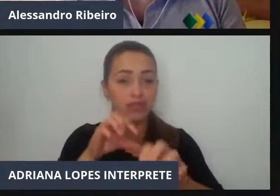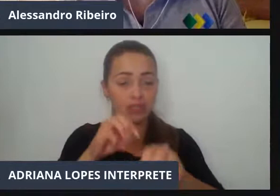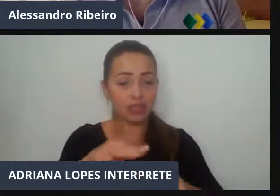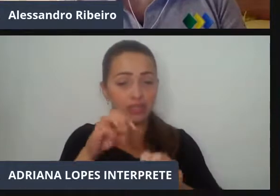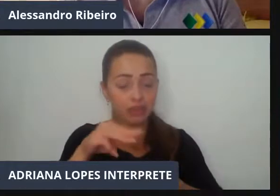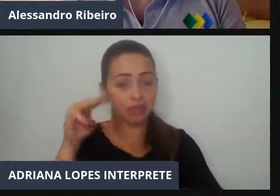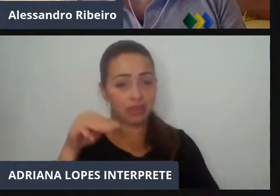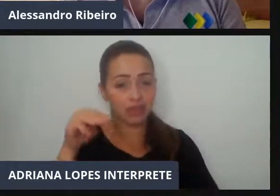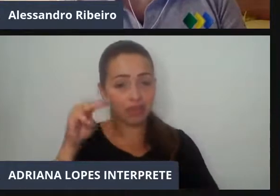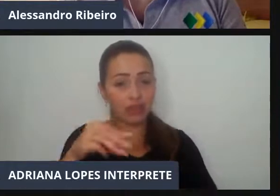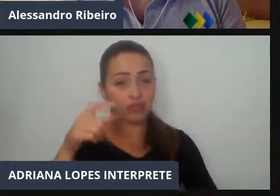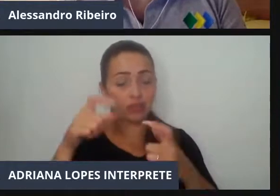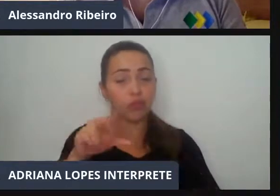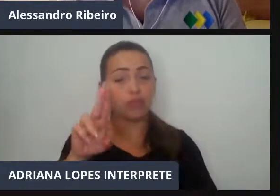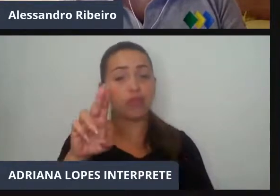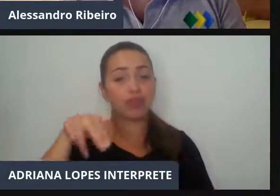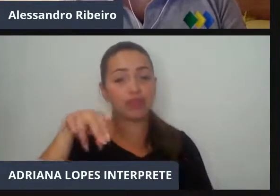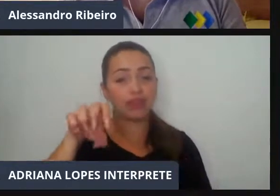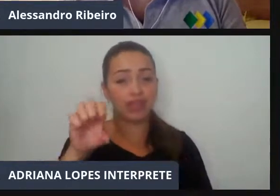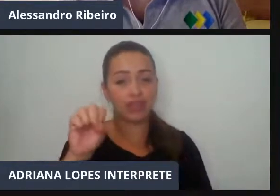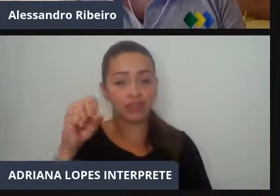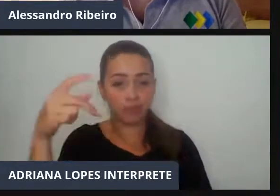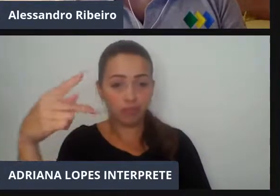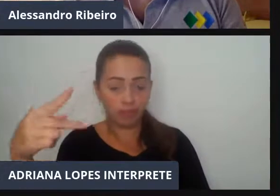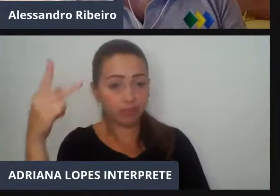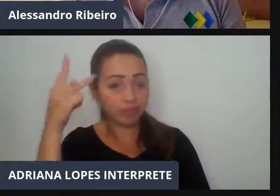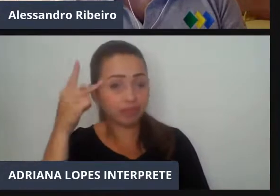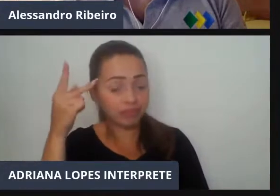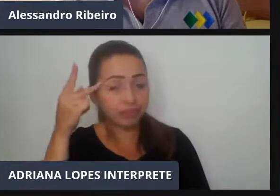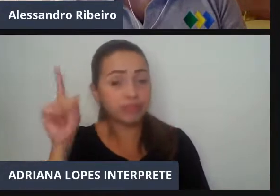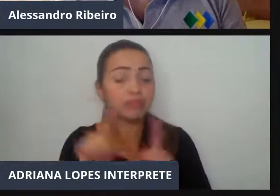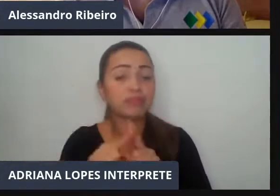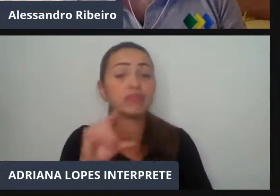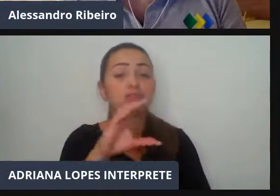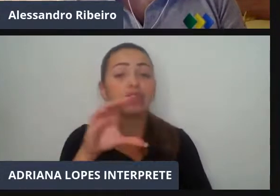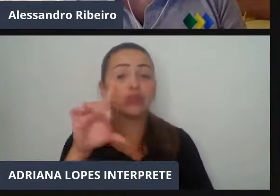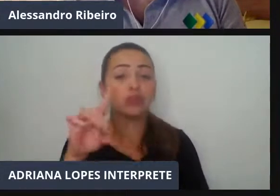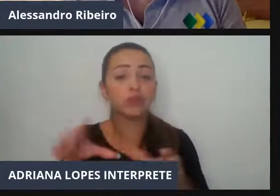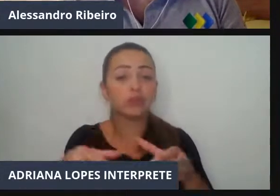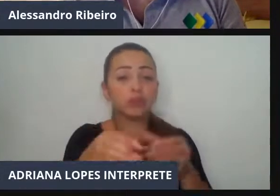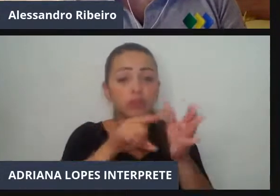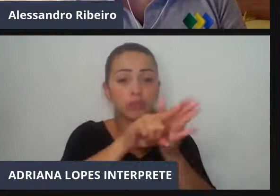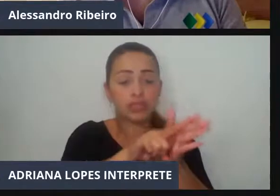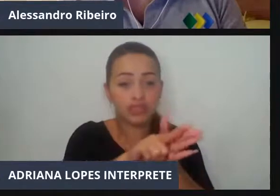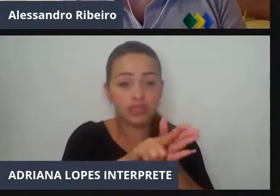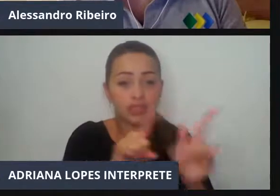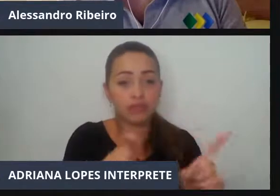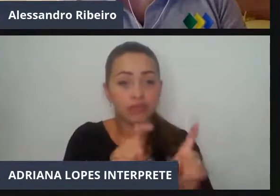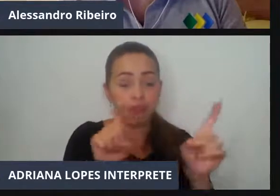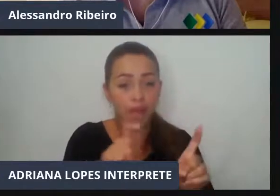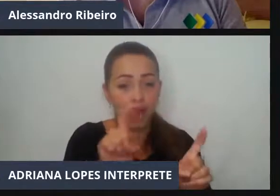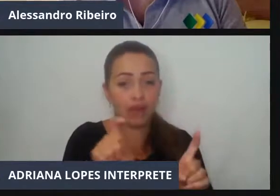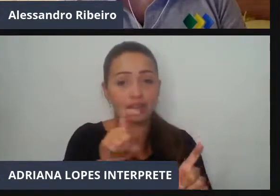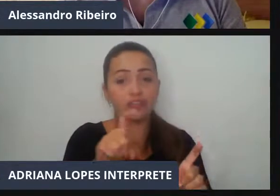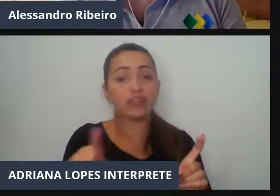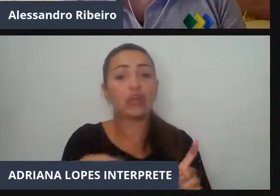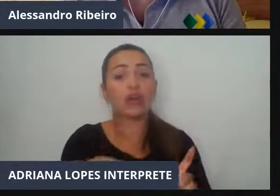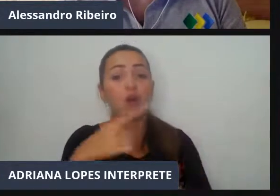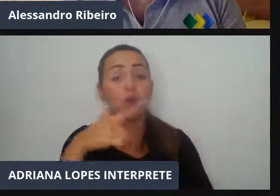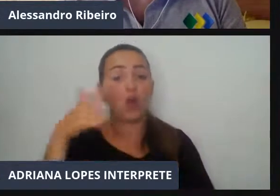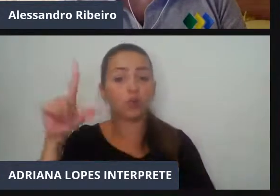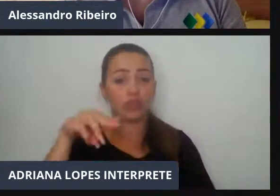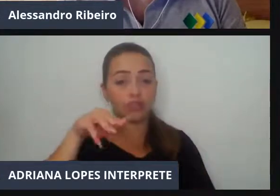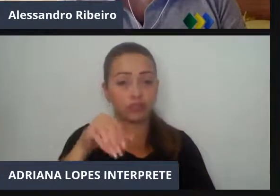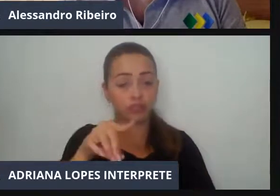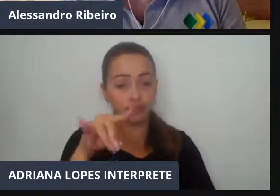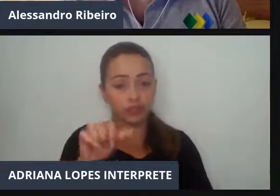a Universidade Estadual Paulista, e coordenador do grupo de pesquisa em Informática, Outras Mídias e Educação Matemática,